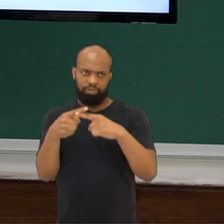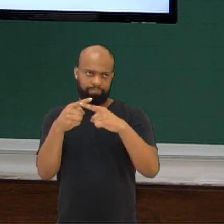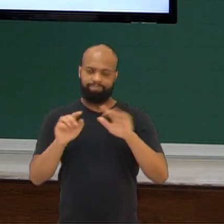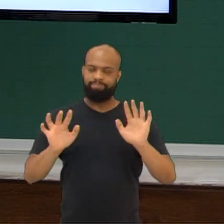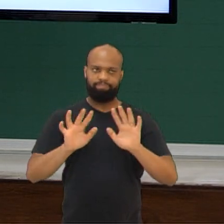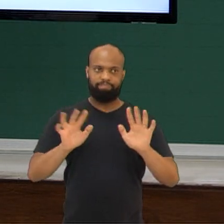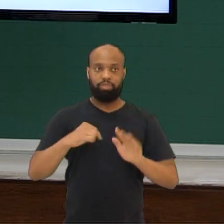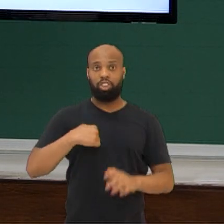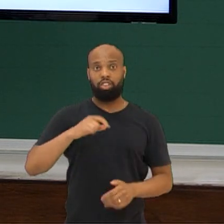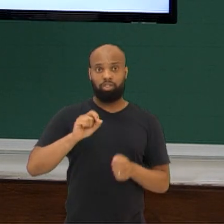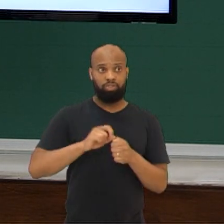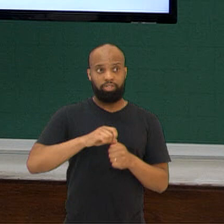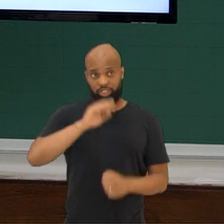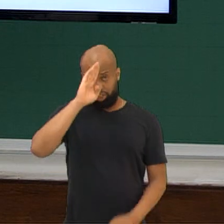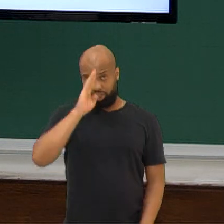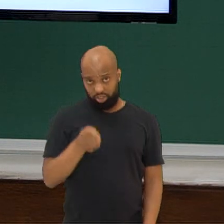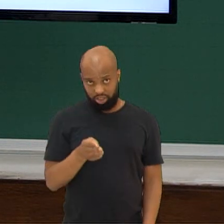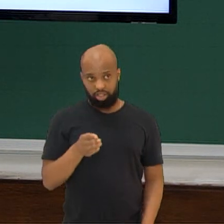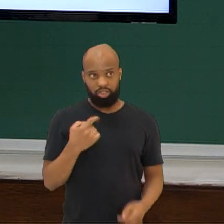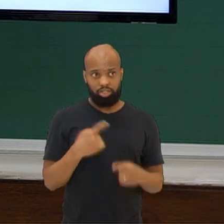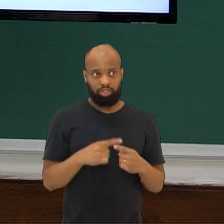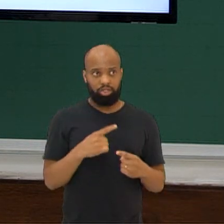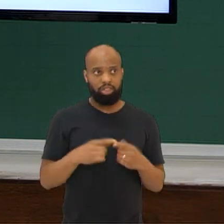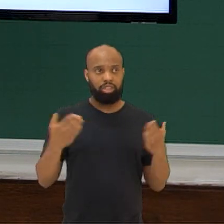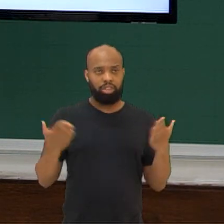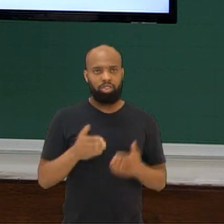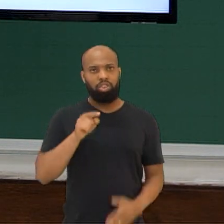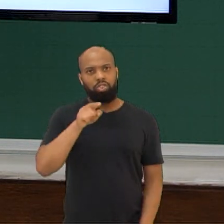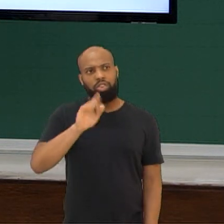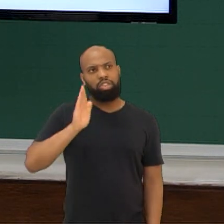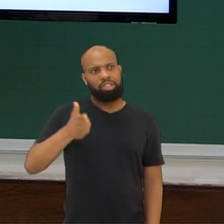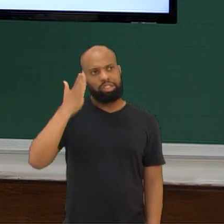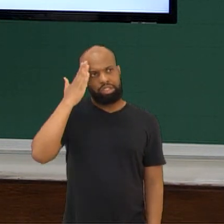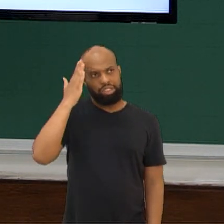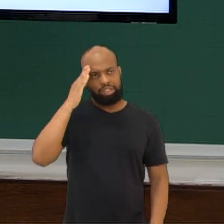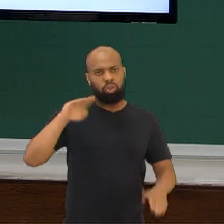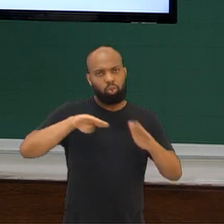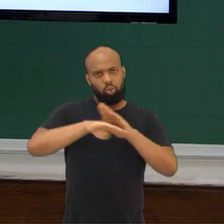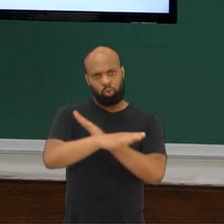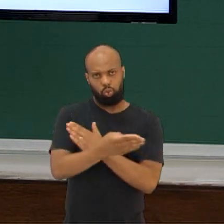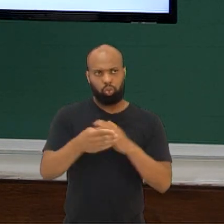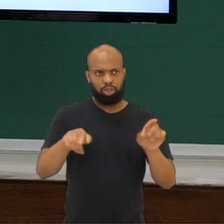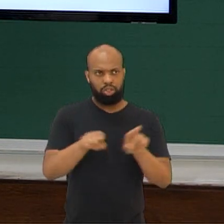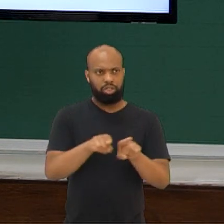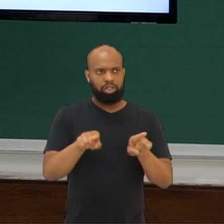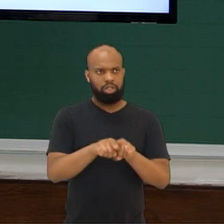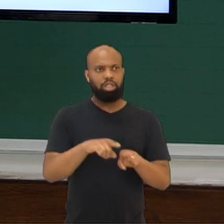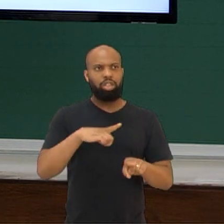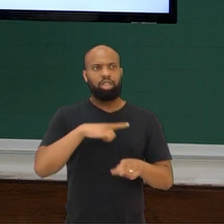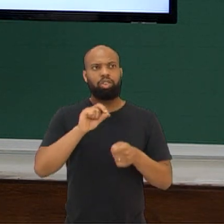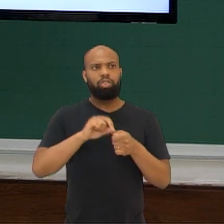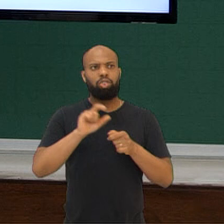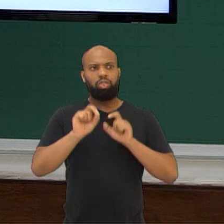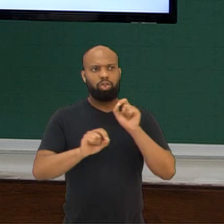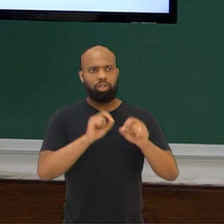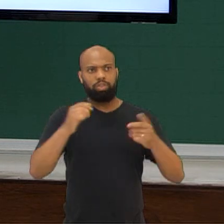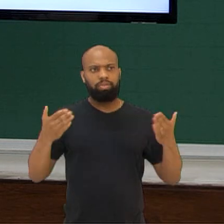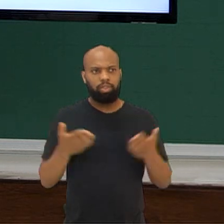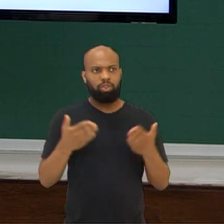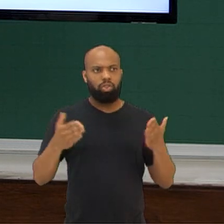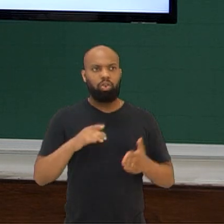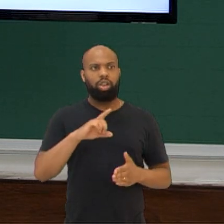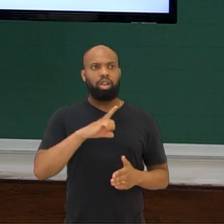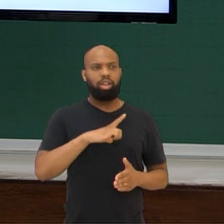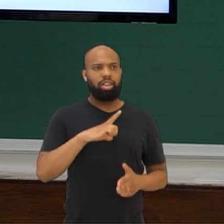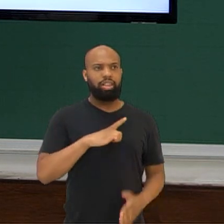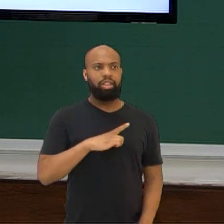2, pessoal. Eu já fiz o cálculo direto, porque a essas alturas vocês já têm que estar bem acostumados a isso, né? Então, o que a prof fez? 3 vezes